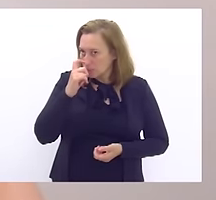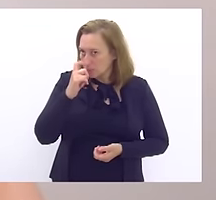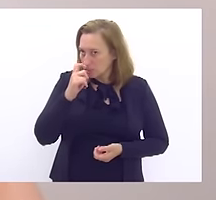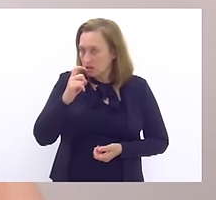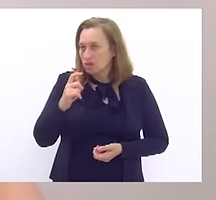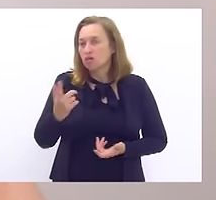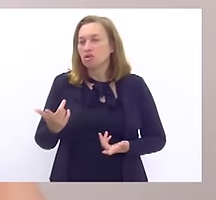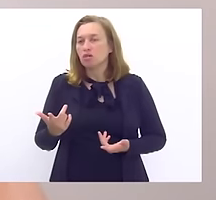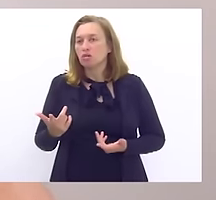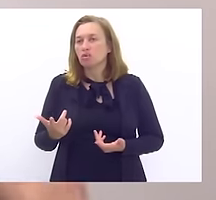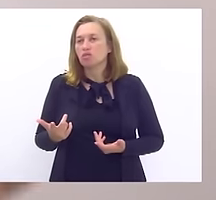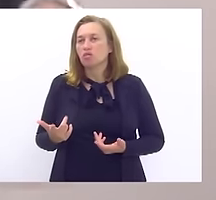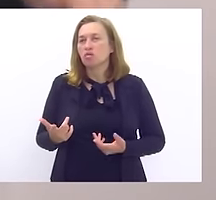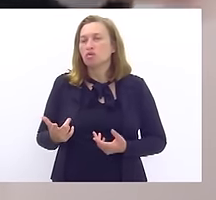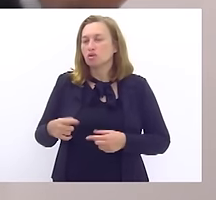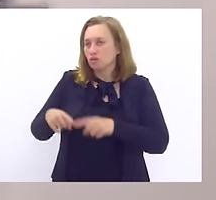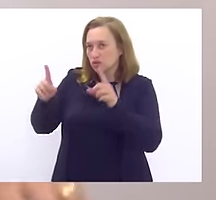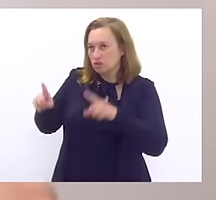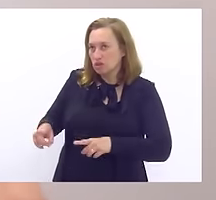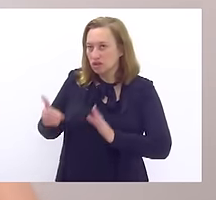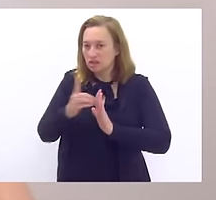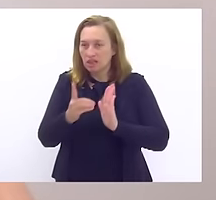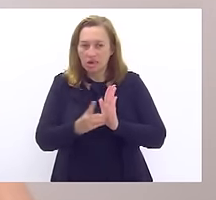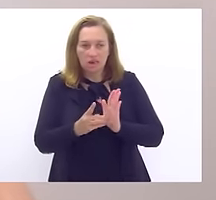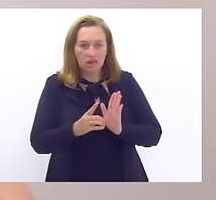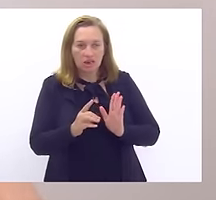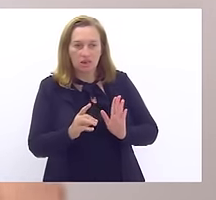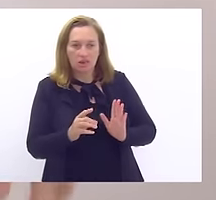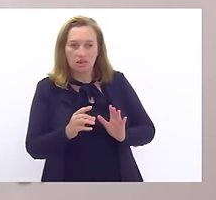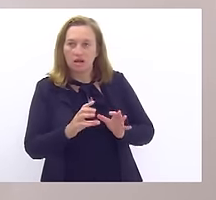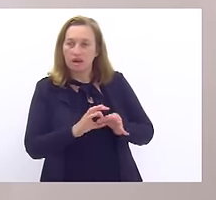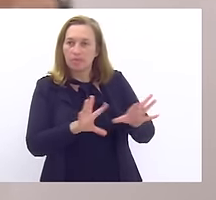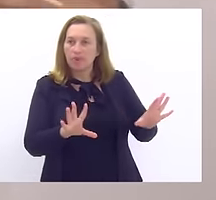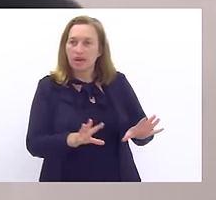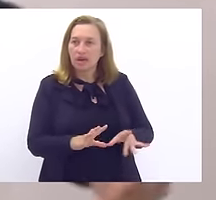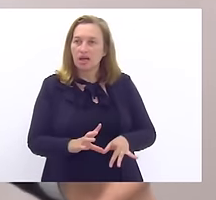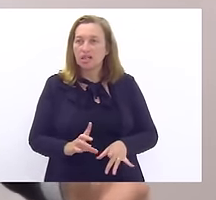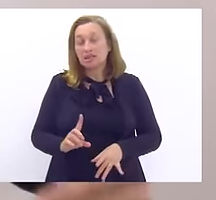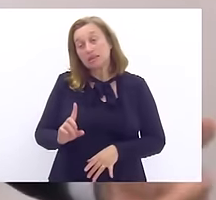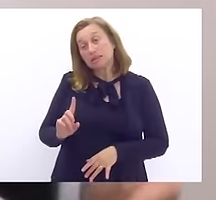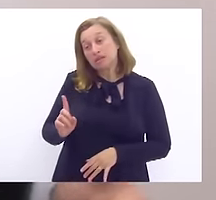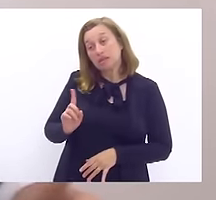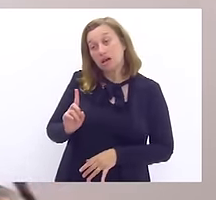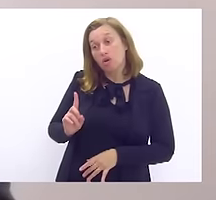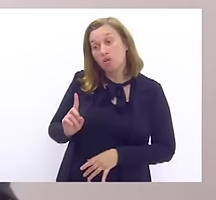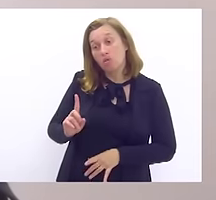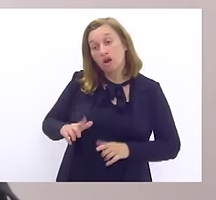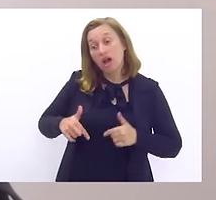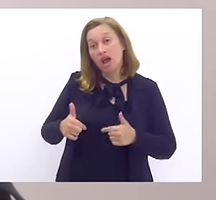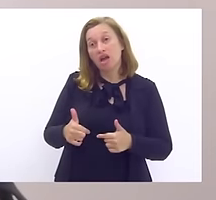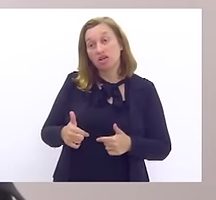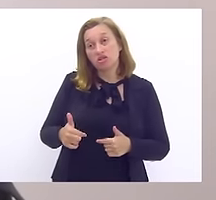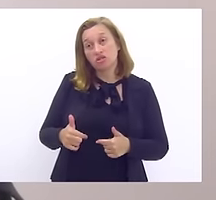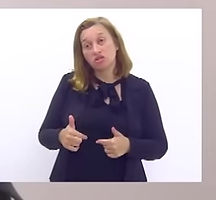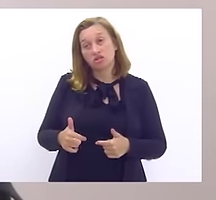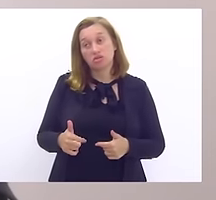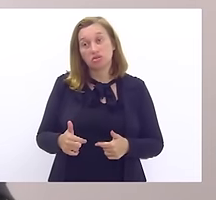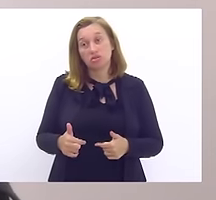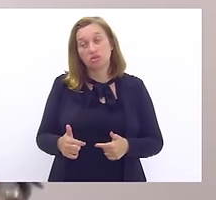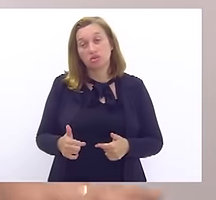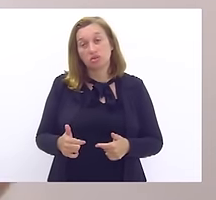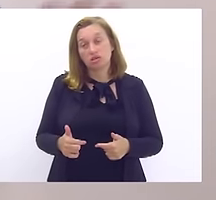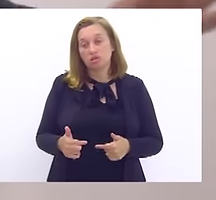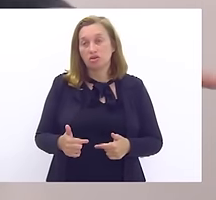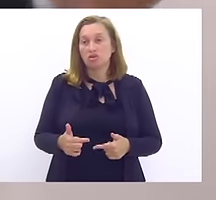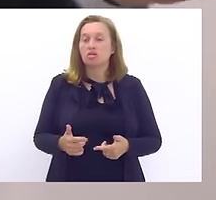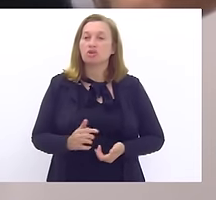estiver de Boa Vontade Tá bom pode ir embora senão ele parte para a autuação do veículo E aí